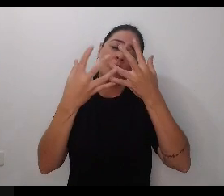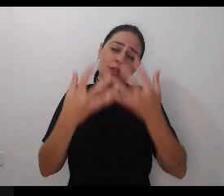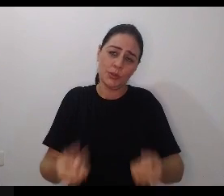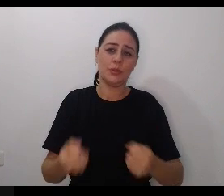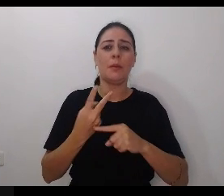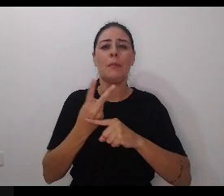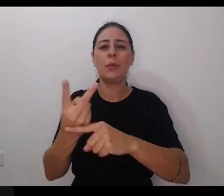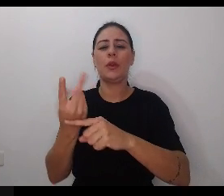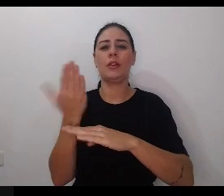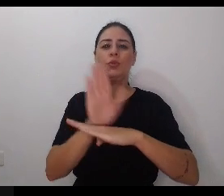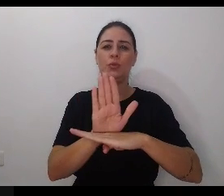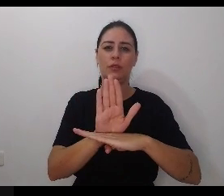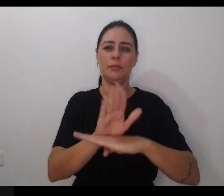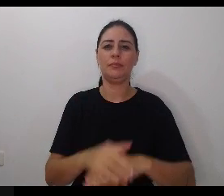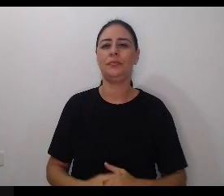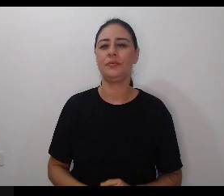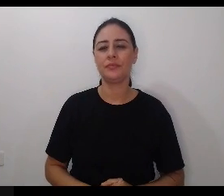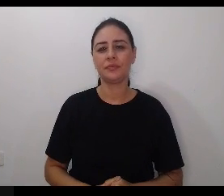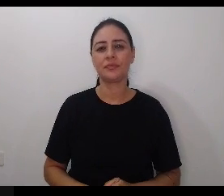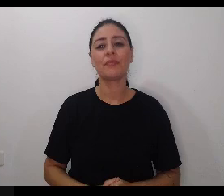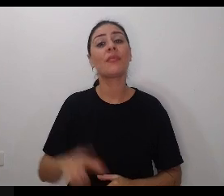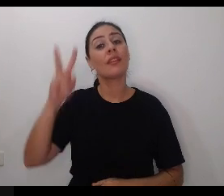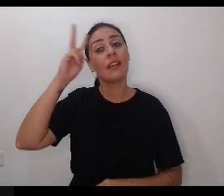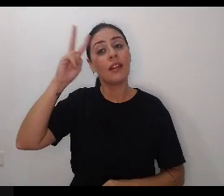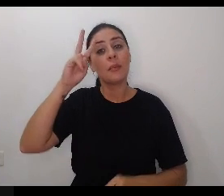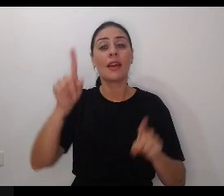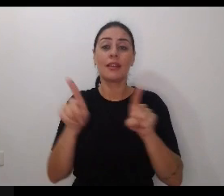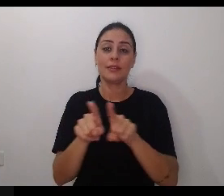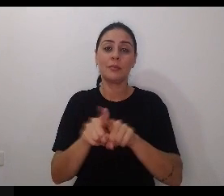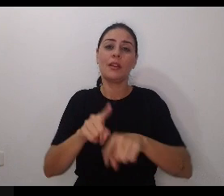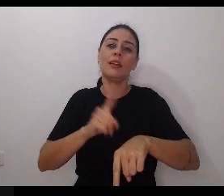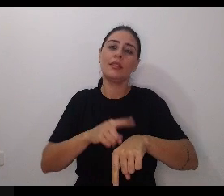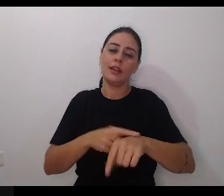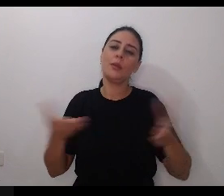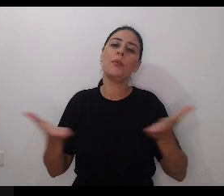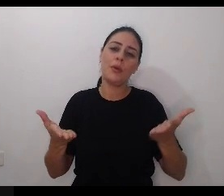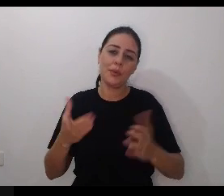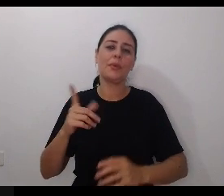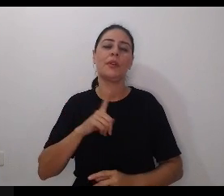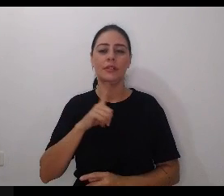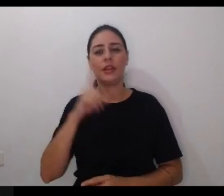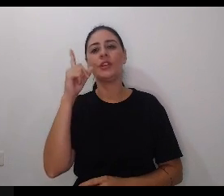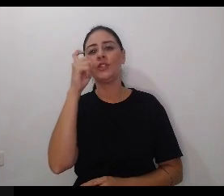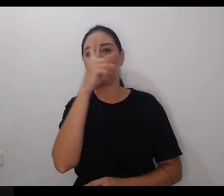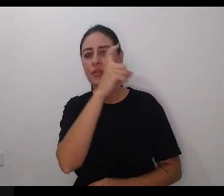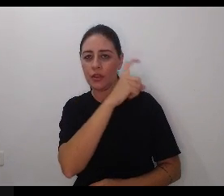de agressividade, ele não é saudável não só para a criança, mas para os adultos que estão ao redor também. Muitas vezes a gente vai